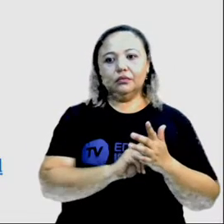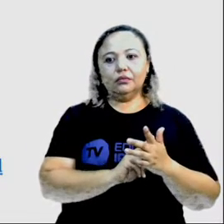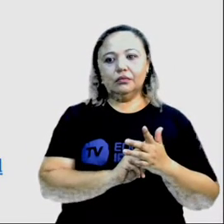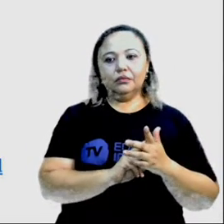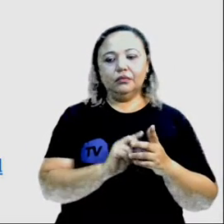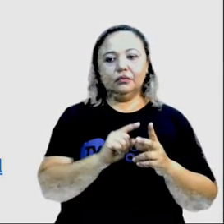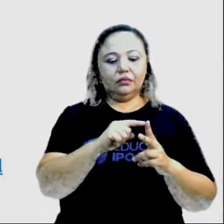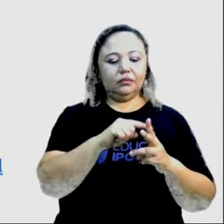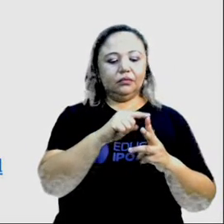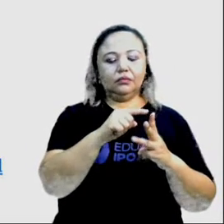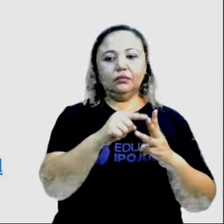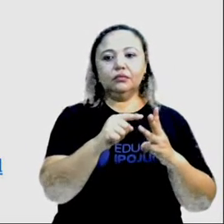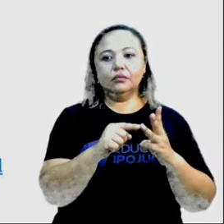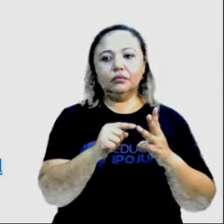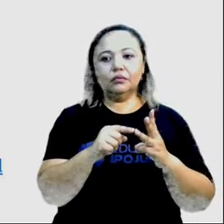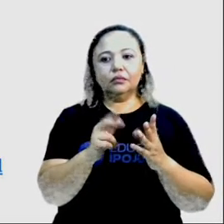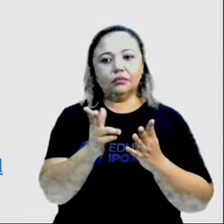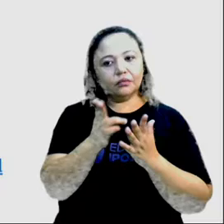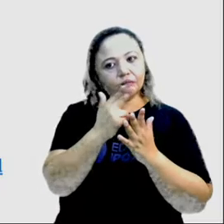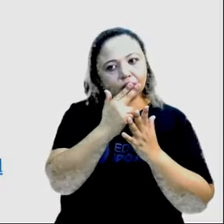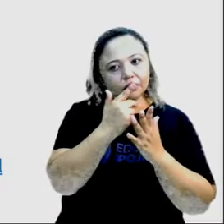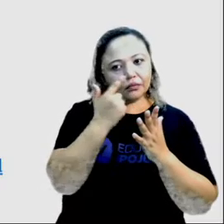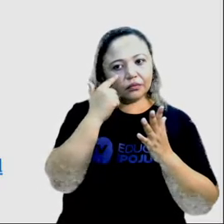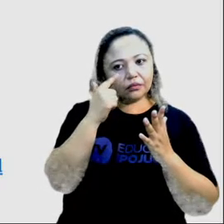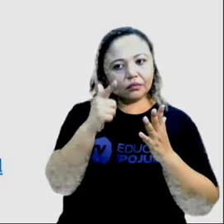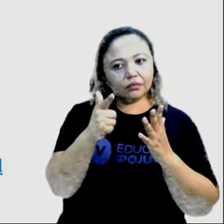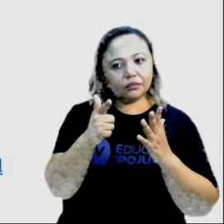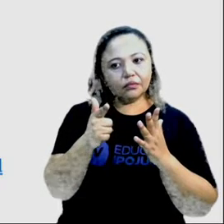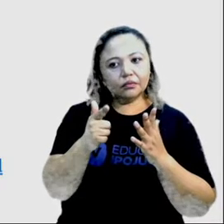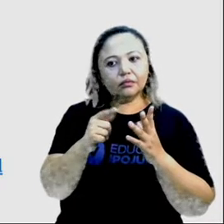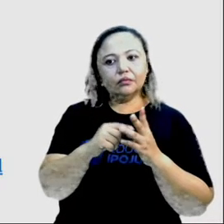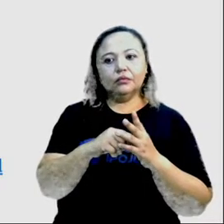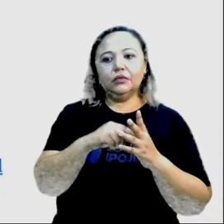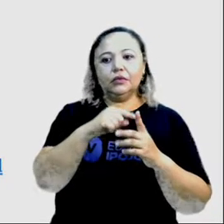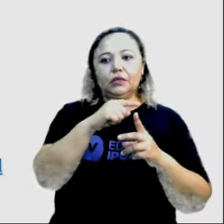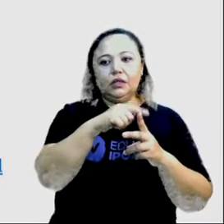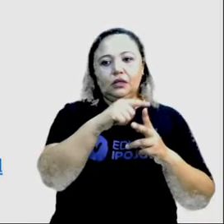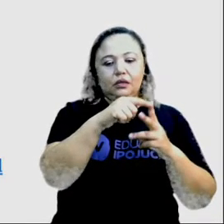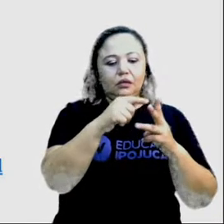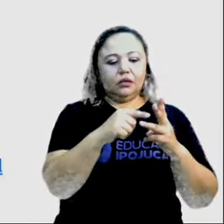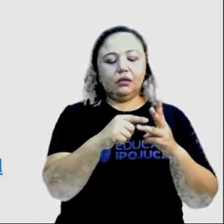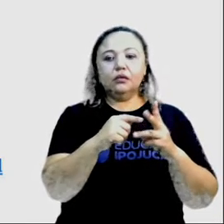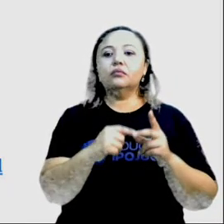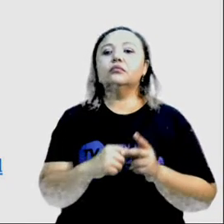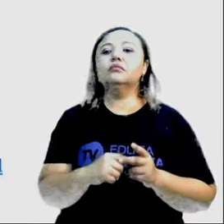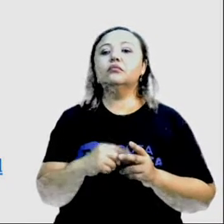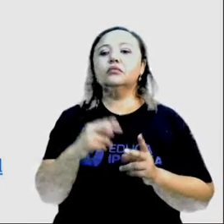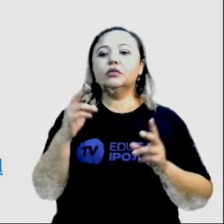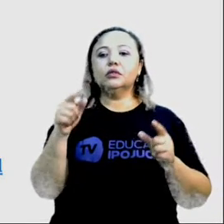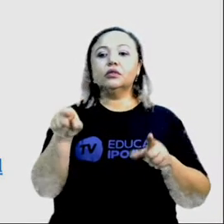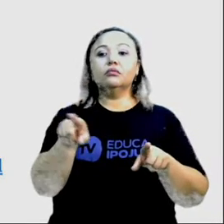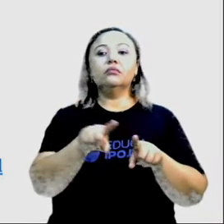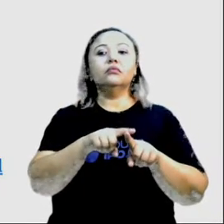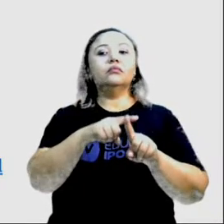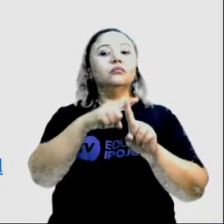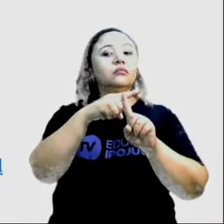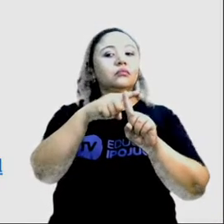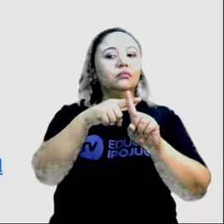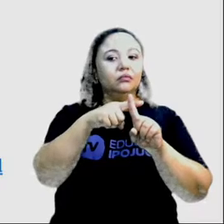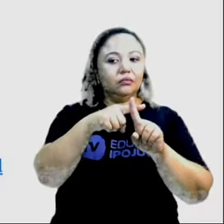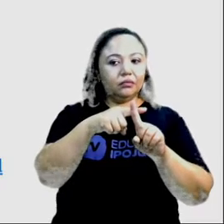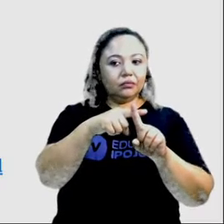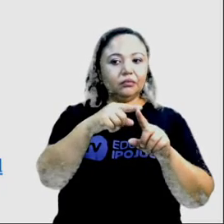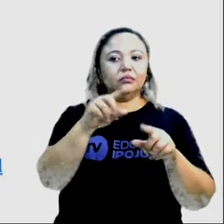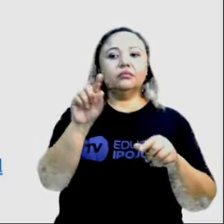corujinhas. Tem a figura, né? A imagem da figura do animal, mais